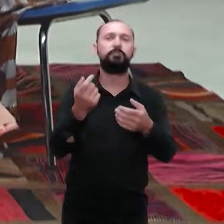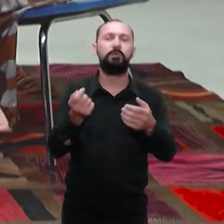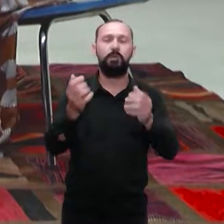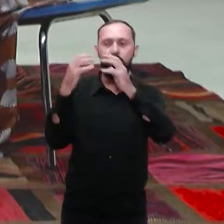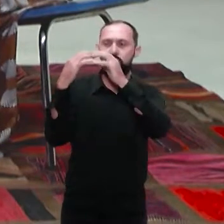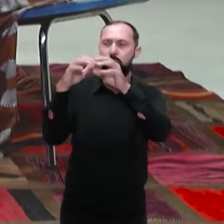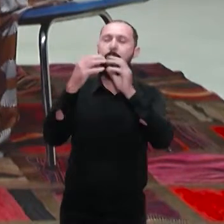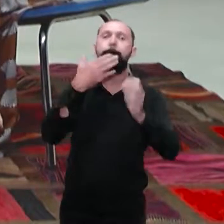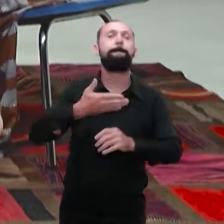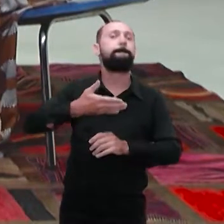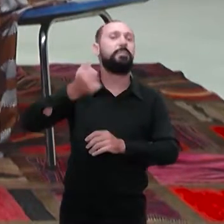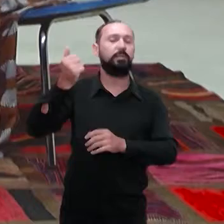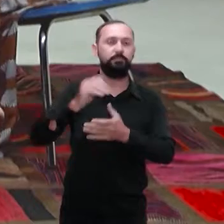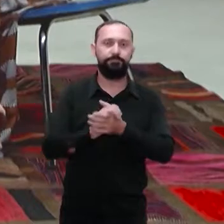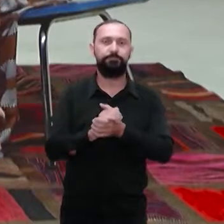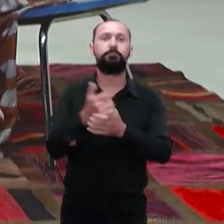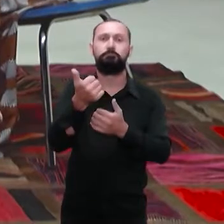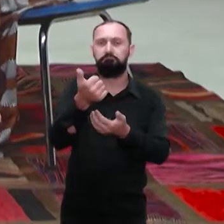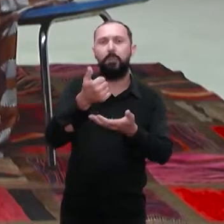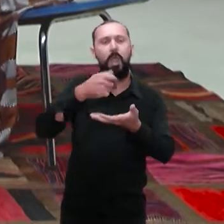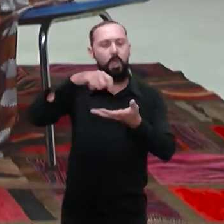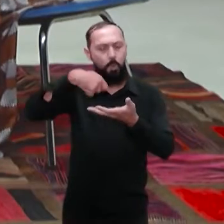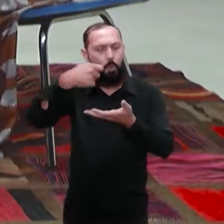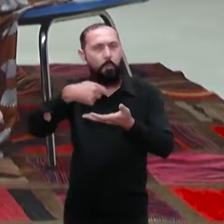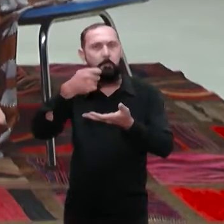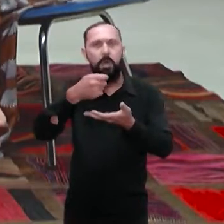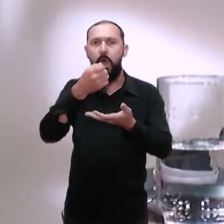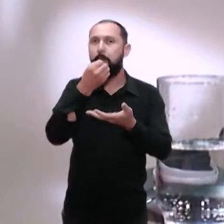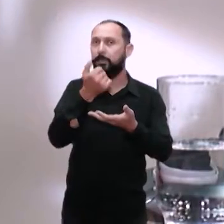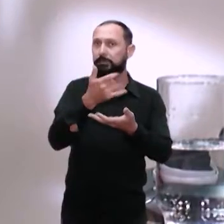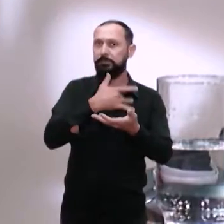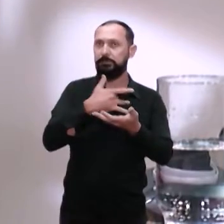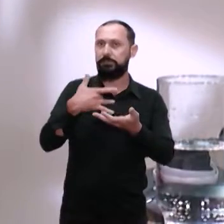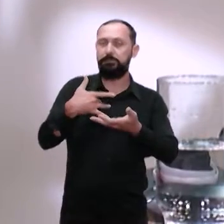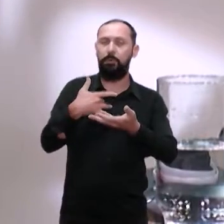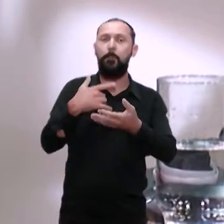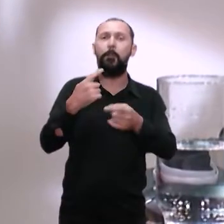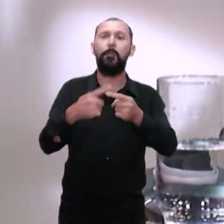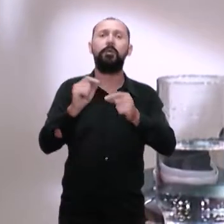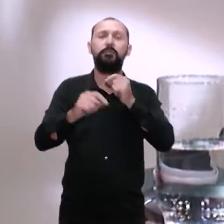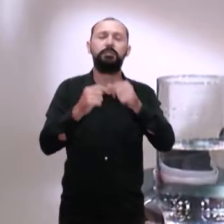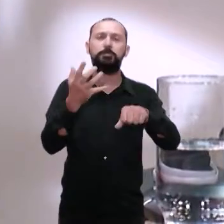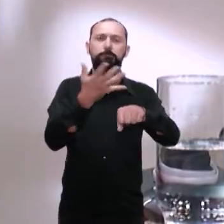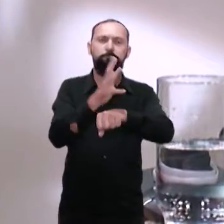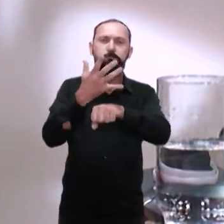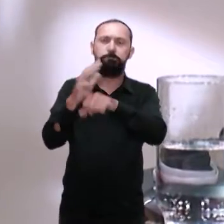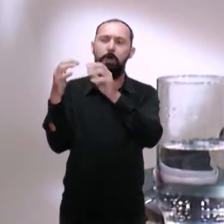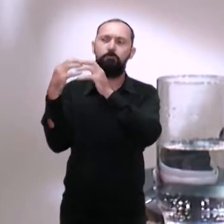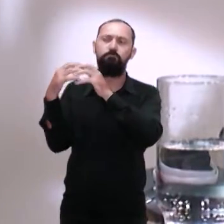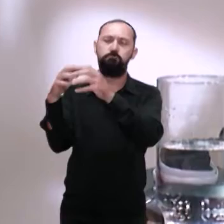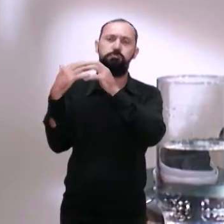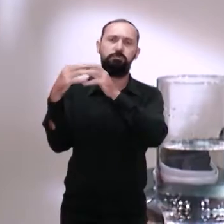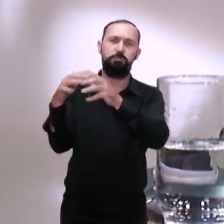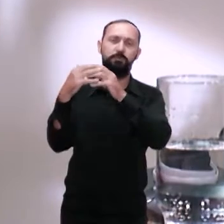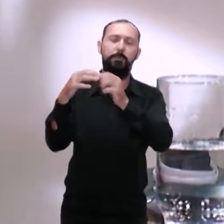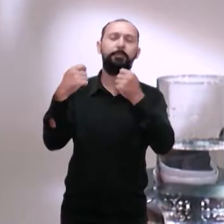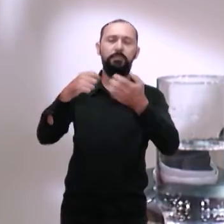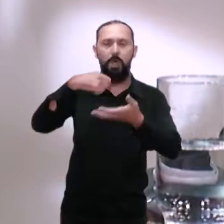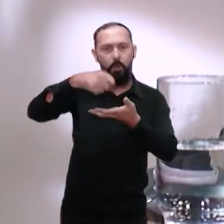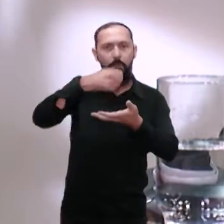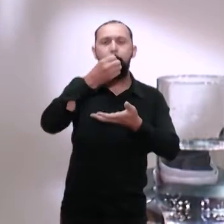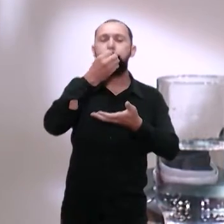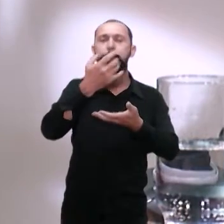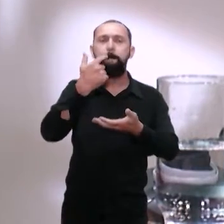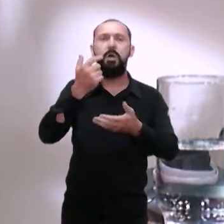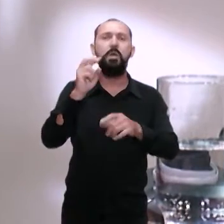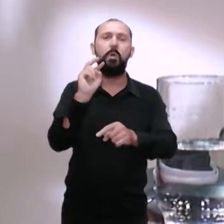que querem ter um condicionamento cerebral melhor? Uma boa alimentação, porque mesmo que você esteja treinando